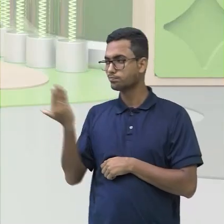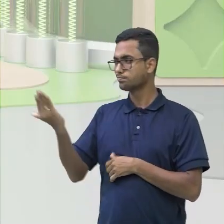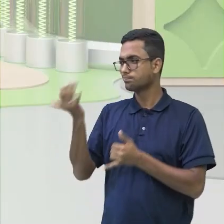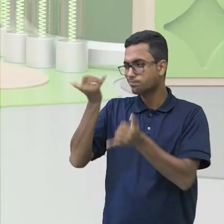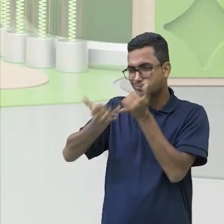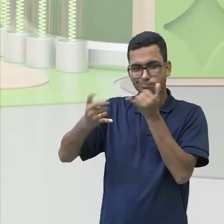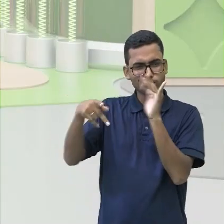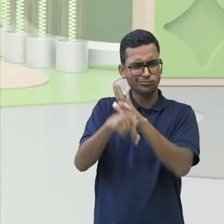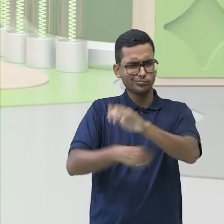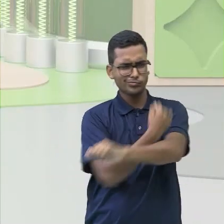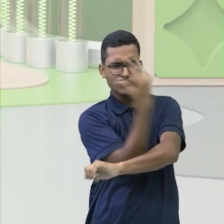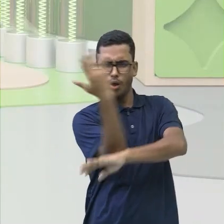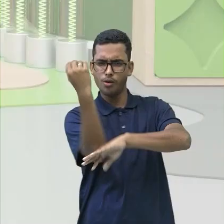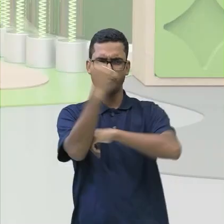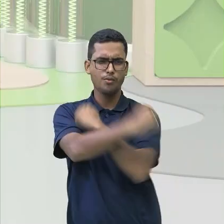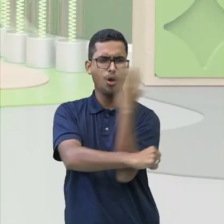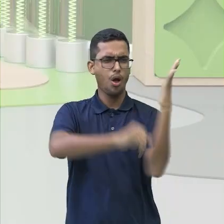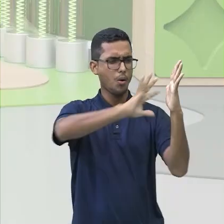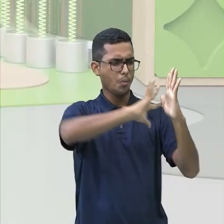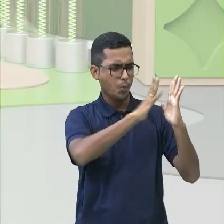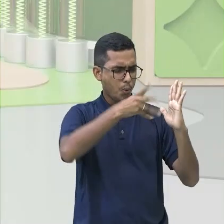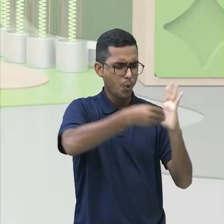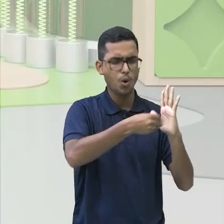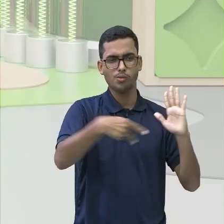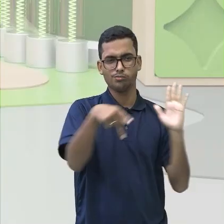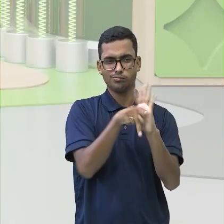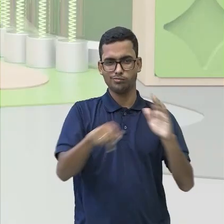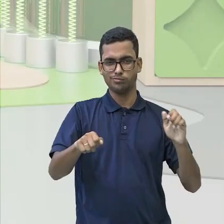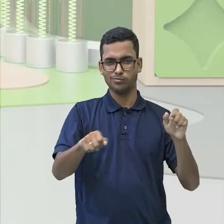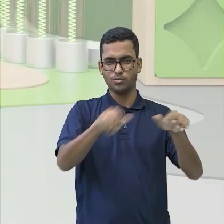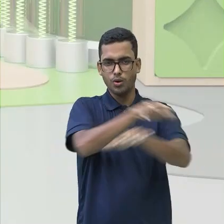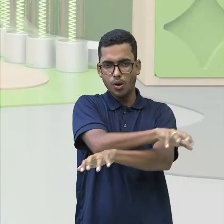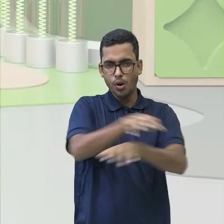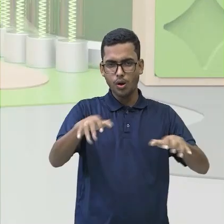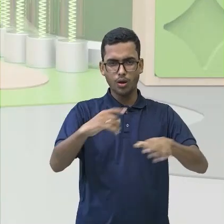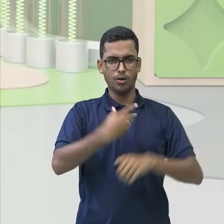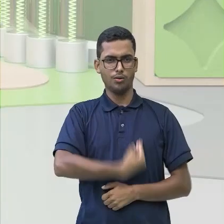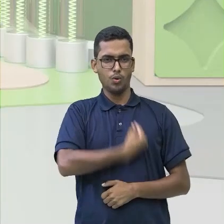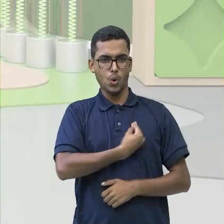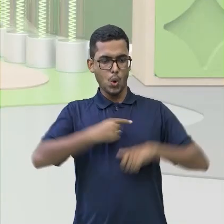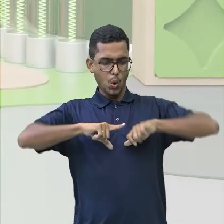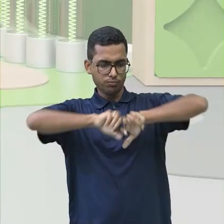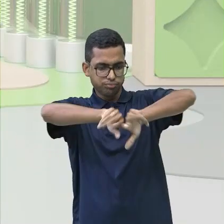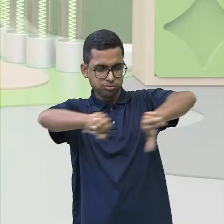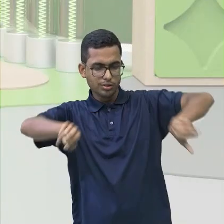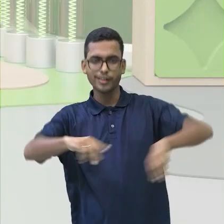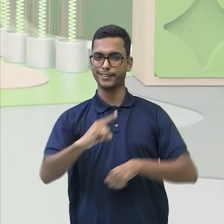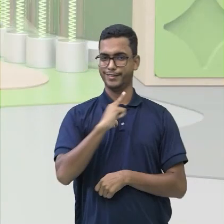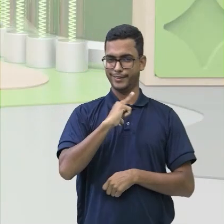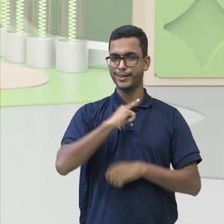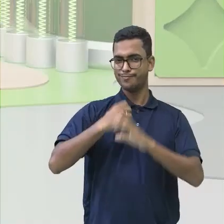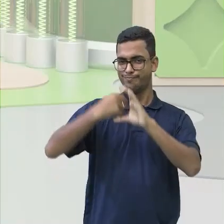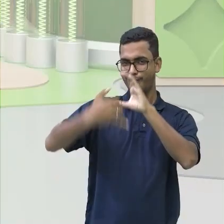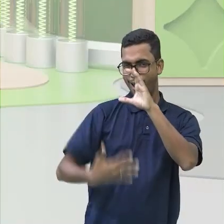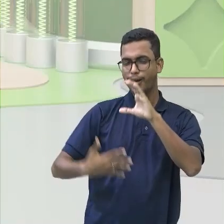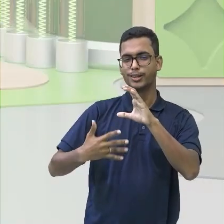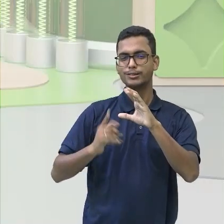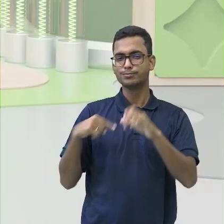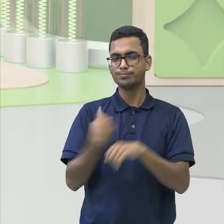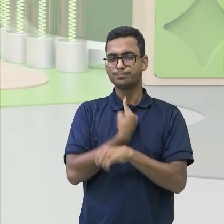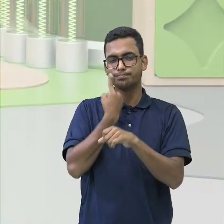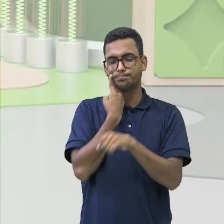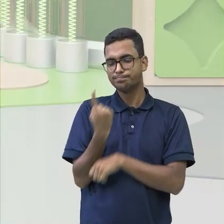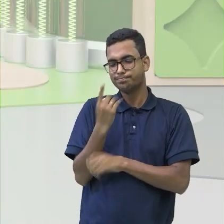floresta amazônica, a esse bioma, né? Tem muita biodiversidade, né? São características que a gente vai